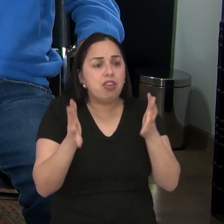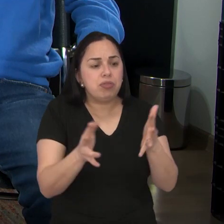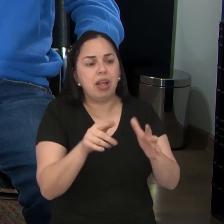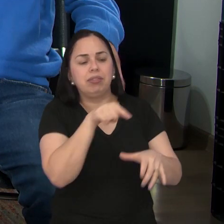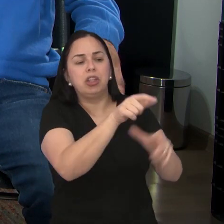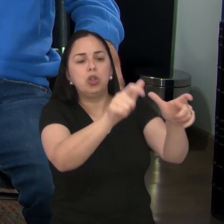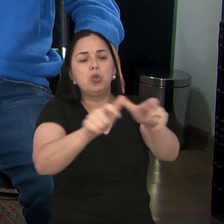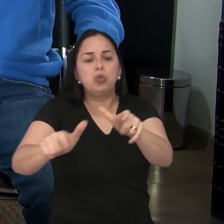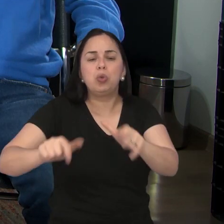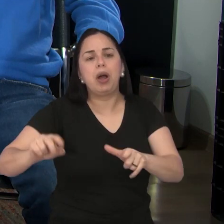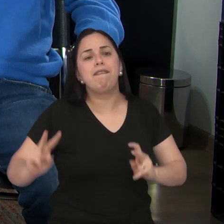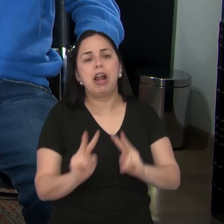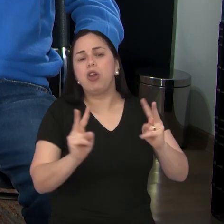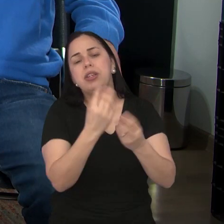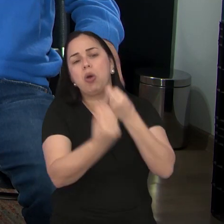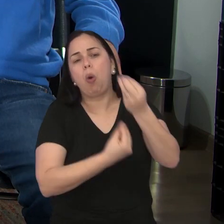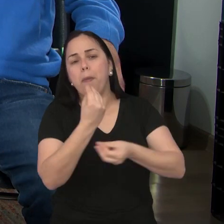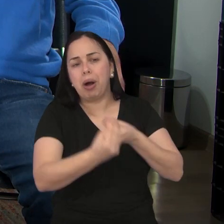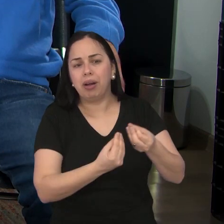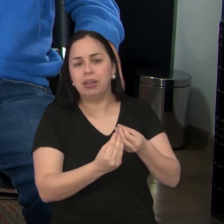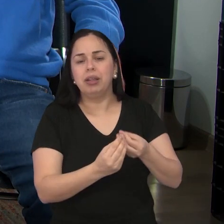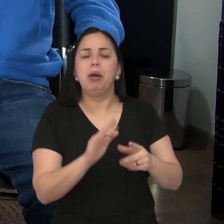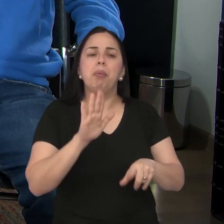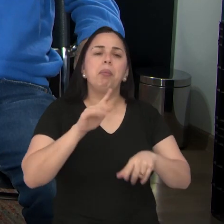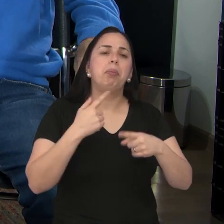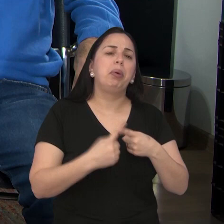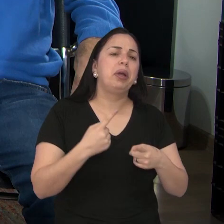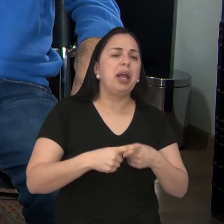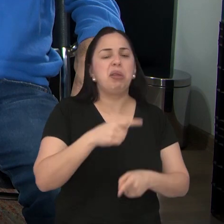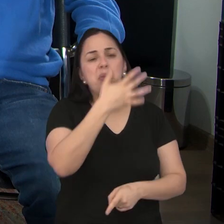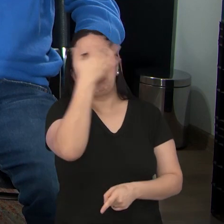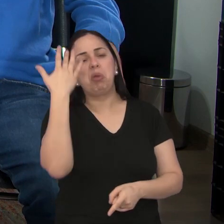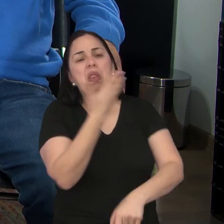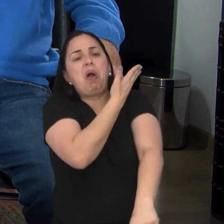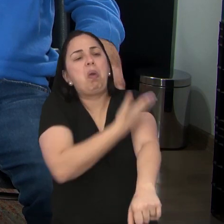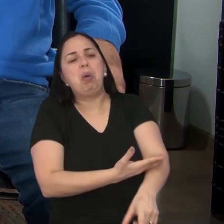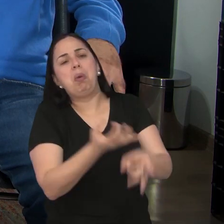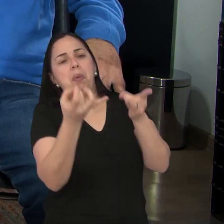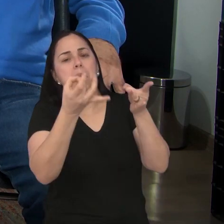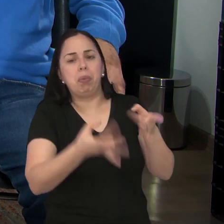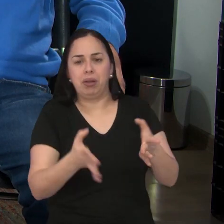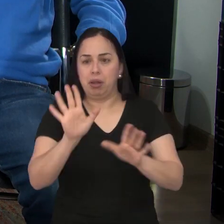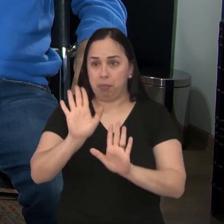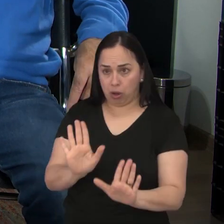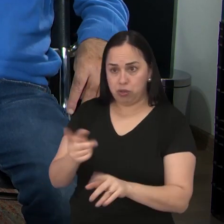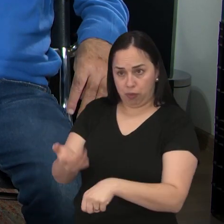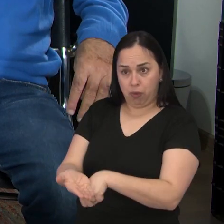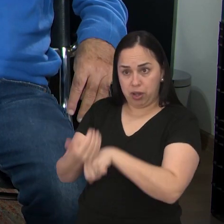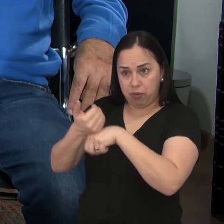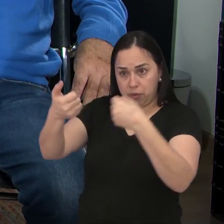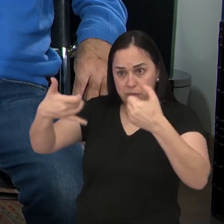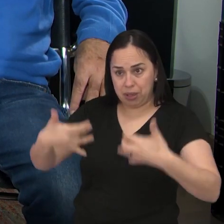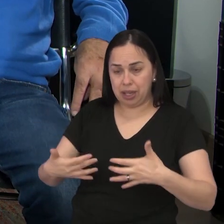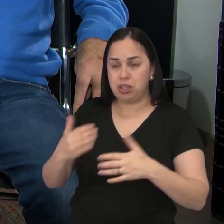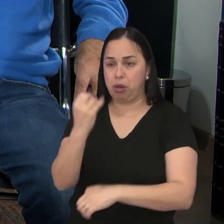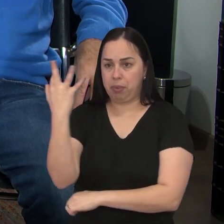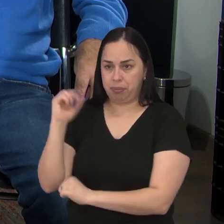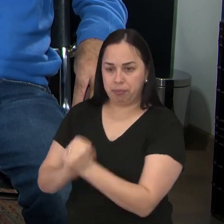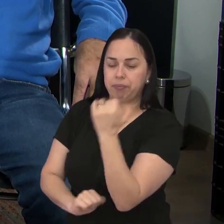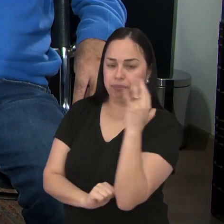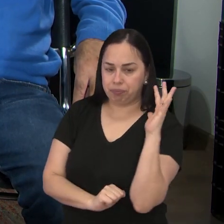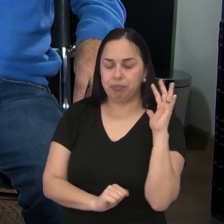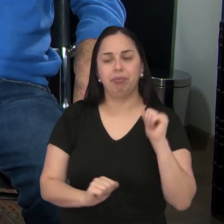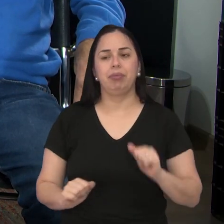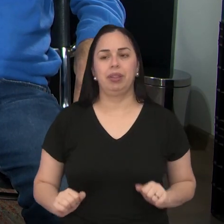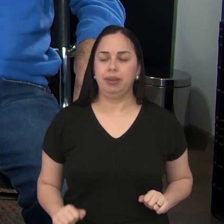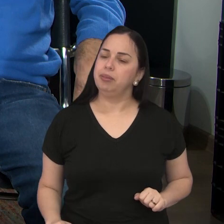realmente valorizar esses espaços? Porque acaba ficando no senso comum, né? Eu posso só voltar à paisagem, claro, da importância, para até